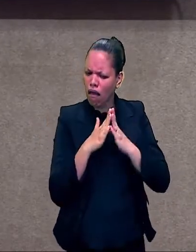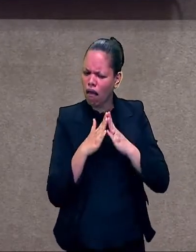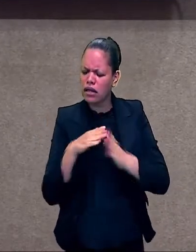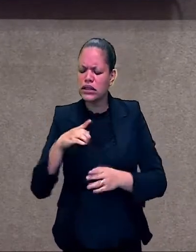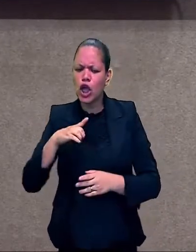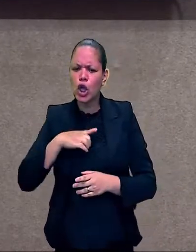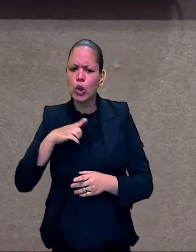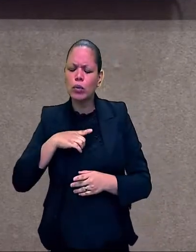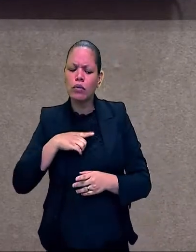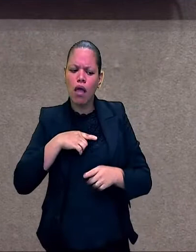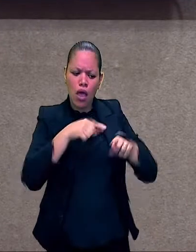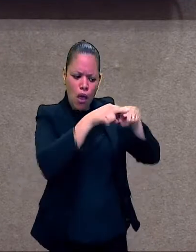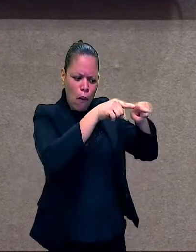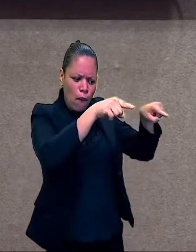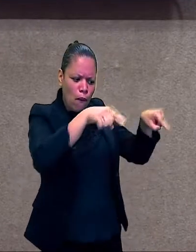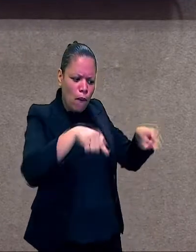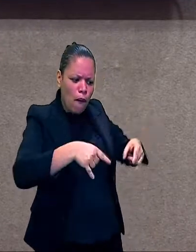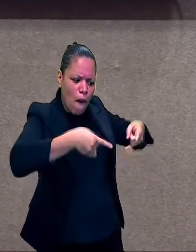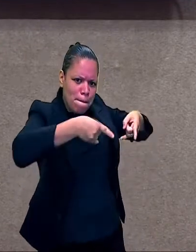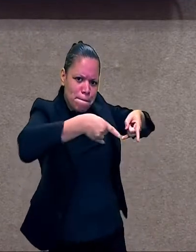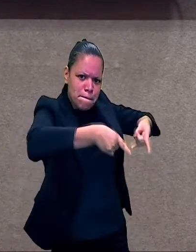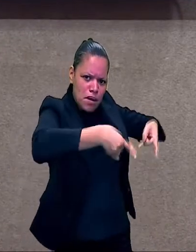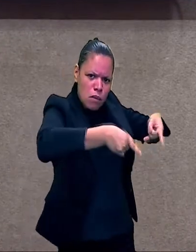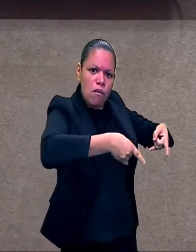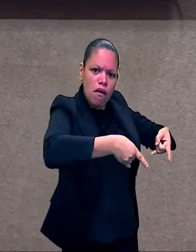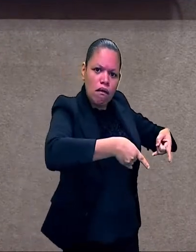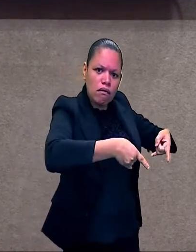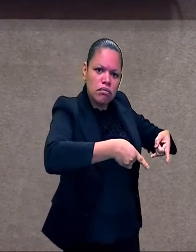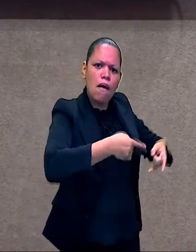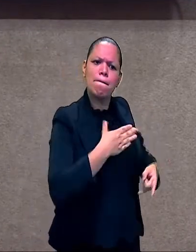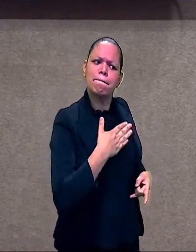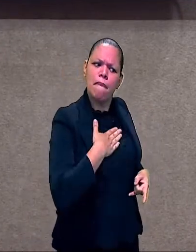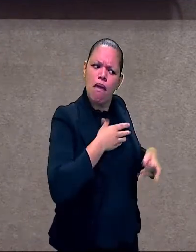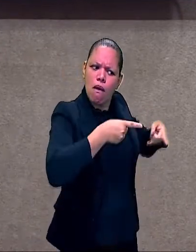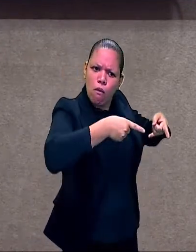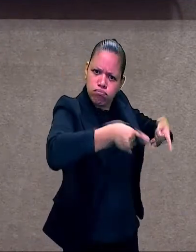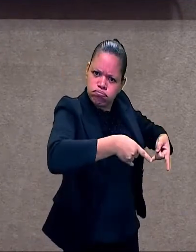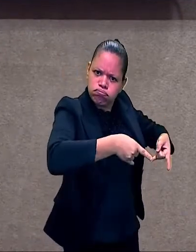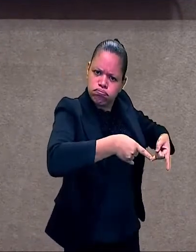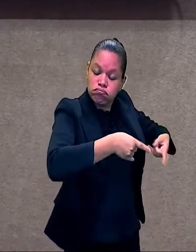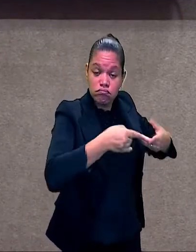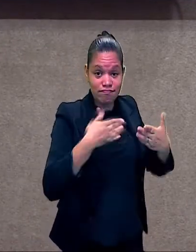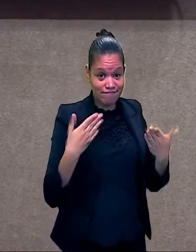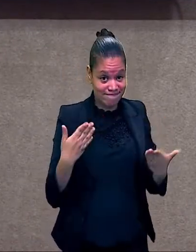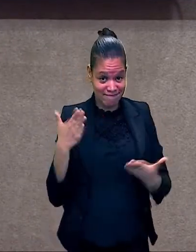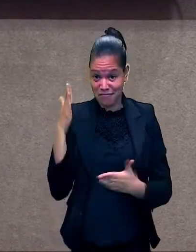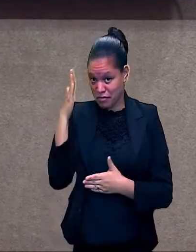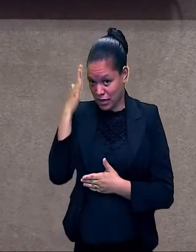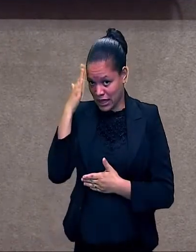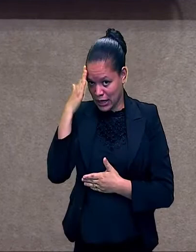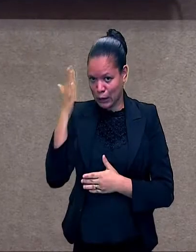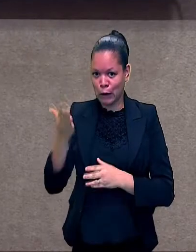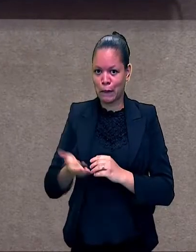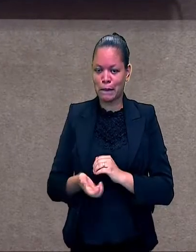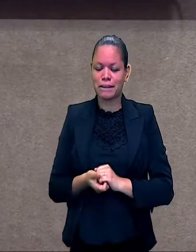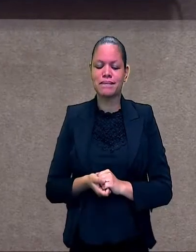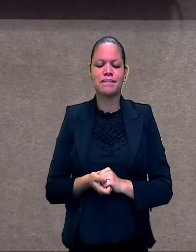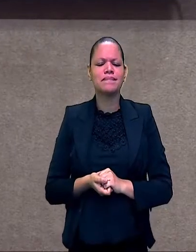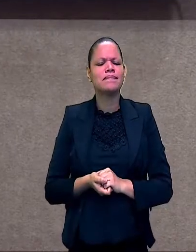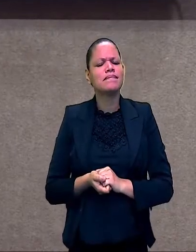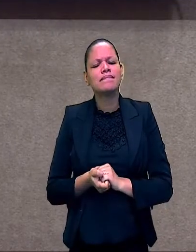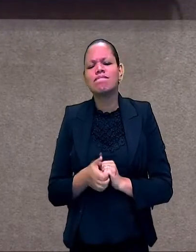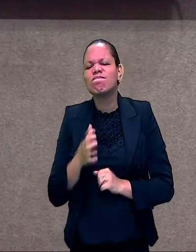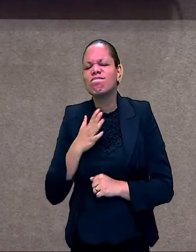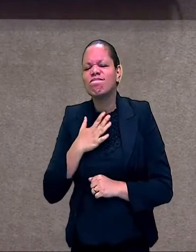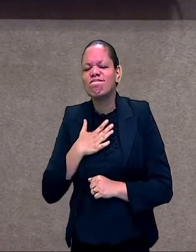jeitinho e se faltar alguma coisa eu vou sentir, eu vou saber que não tem ali. Então entra a questão do sentimento